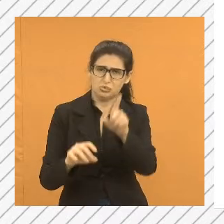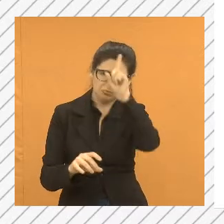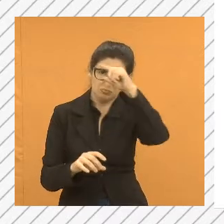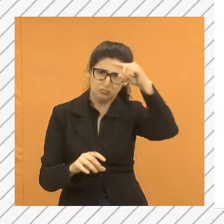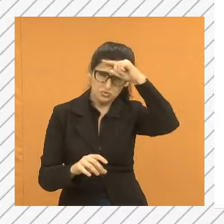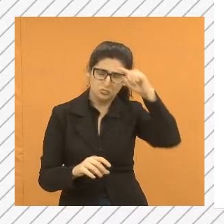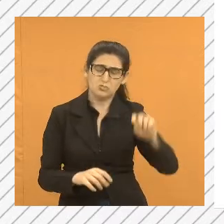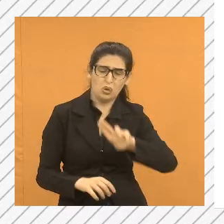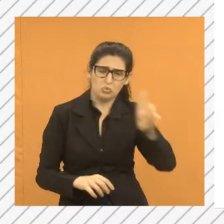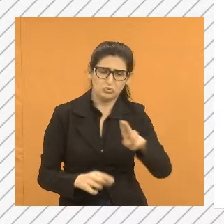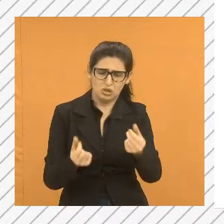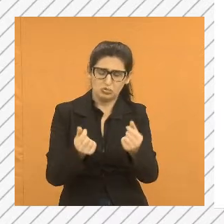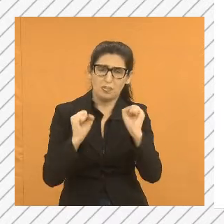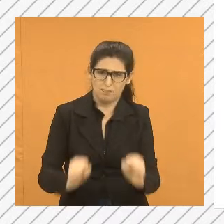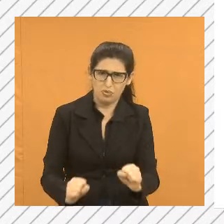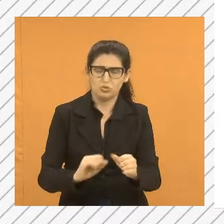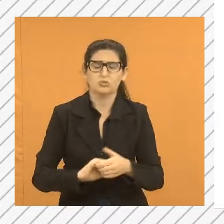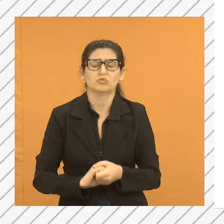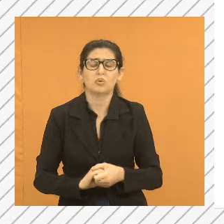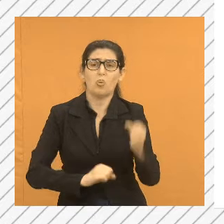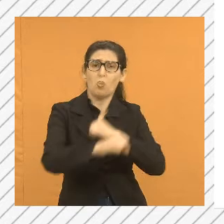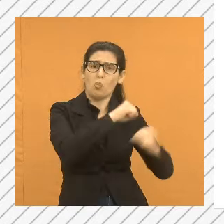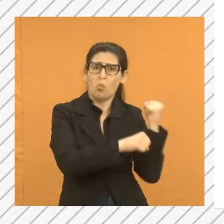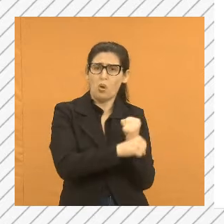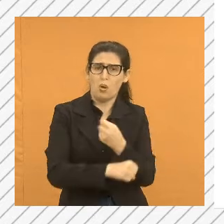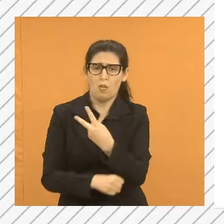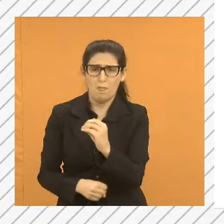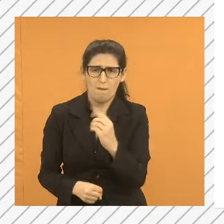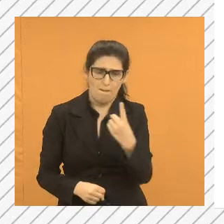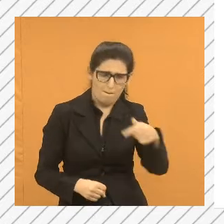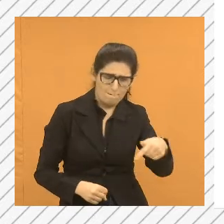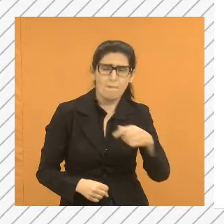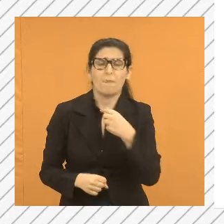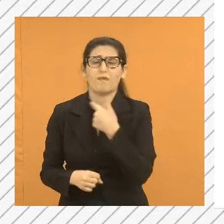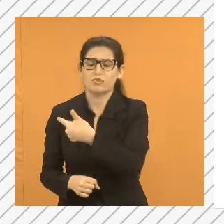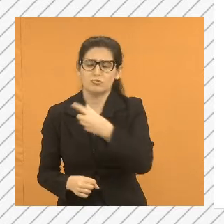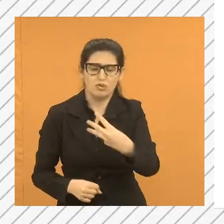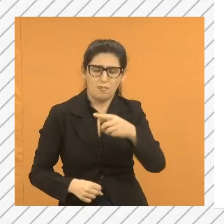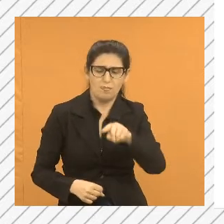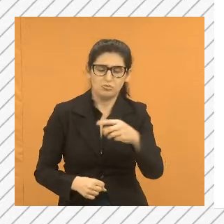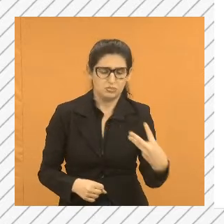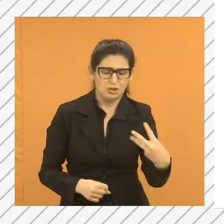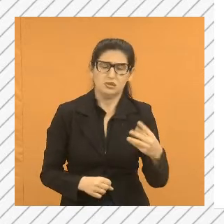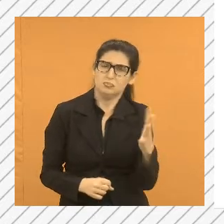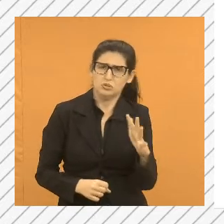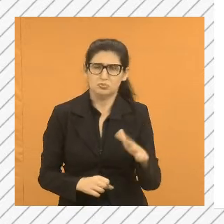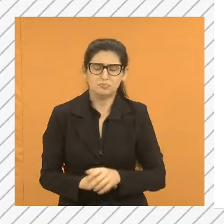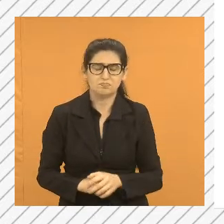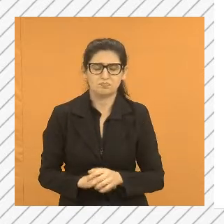O índice médio de 2017, para vocês terem ideia, foi 23,3.